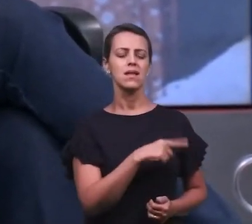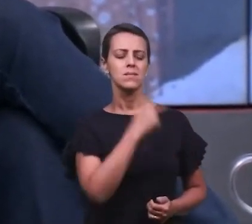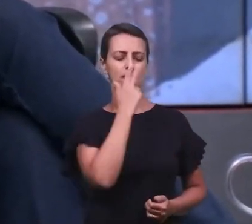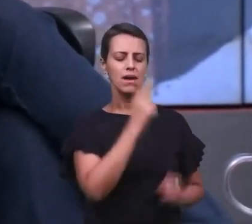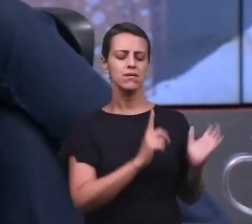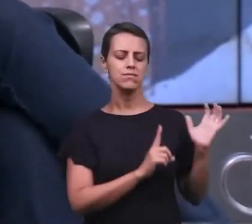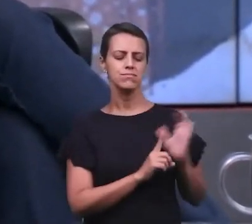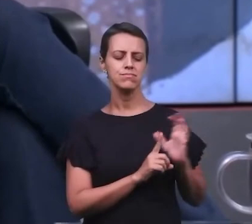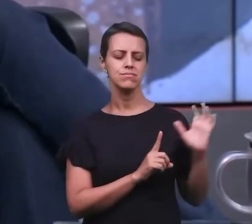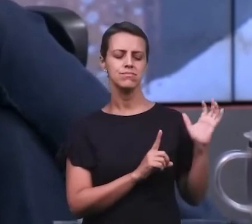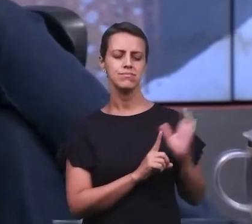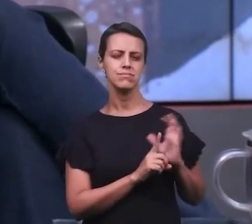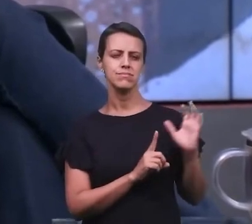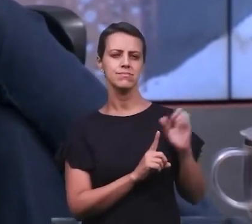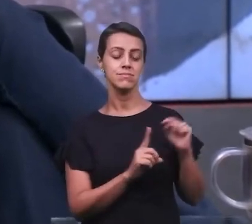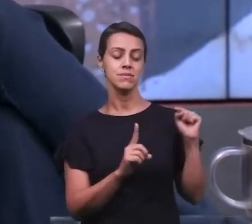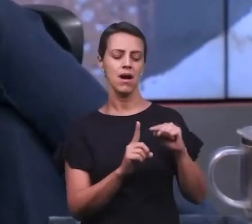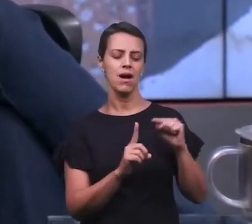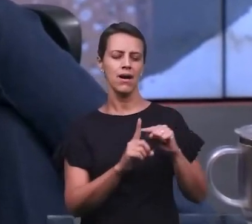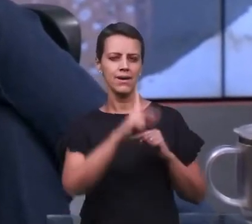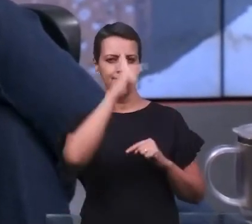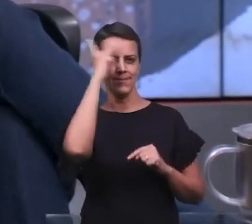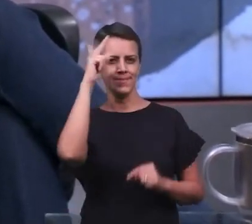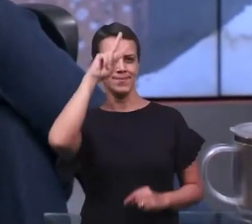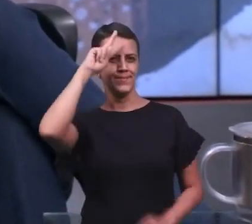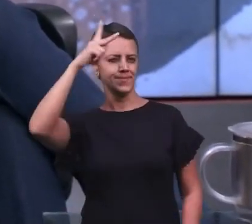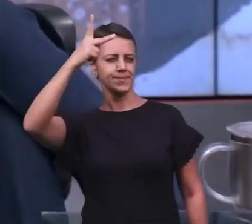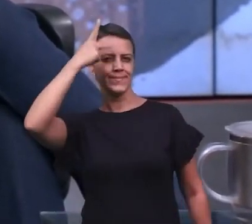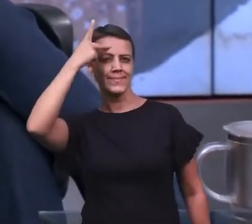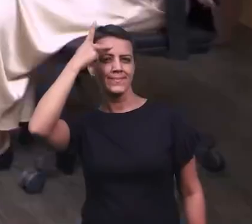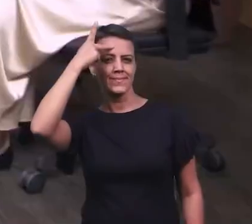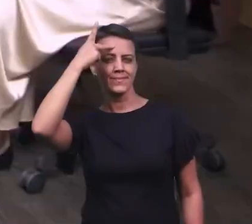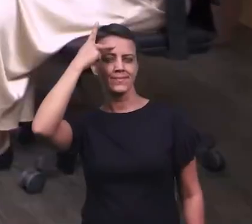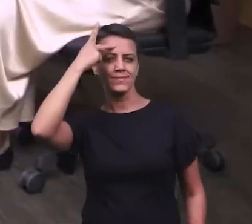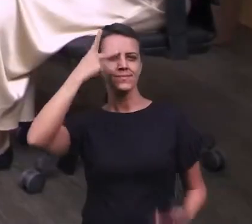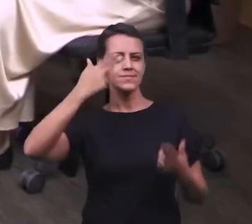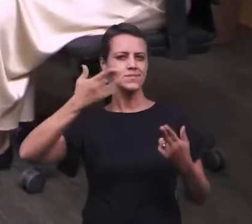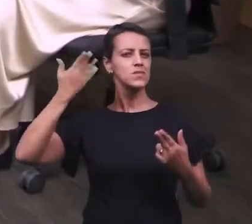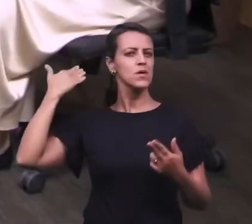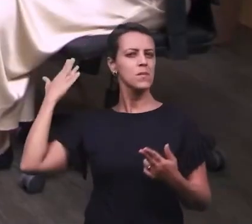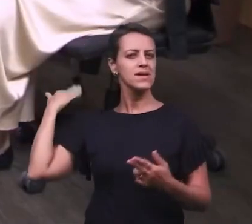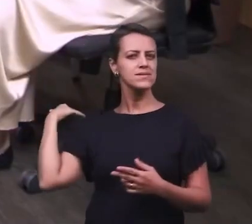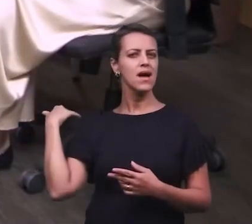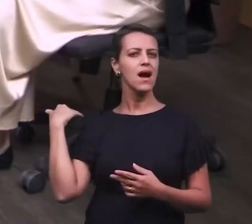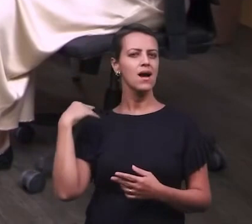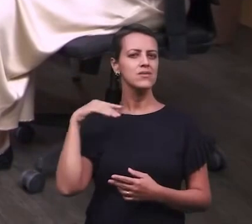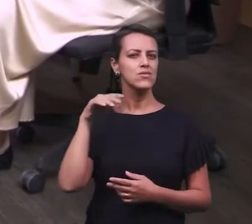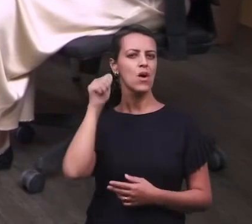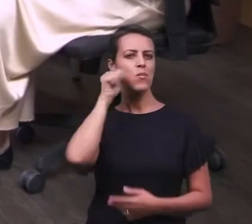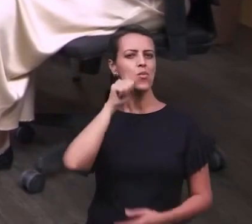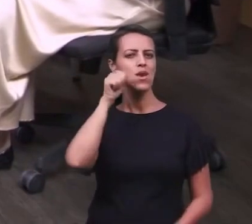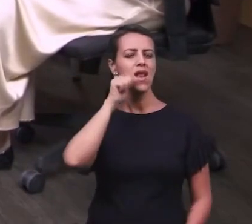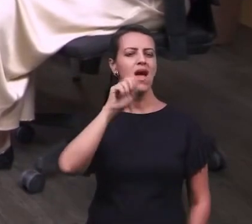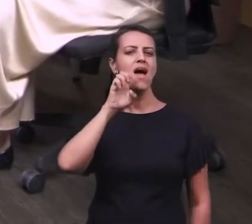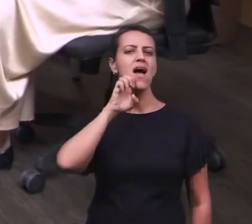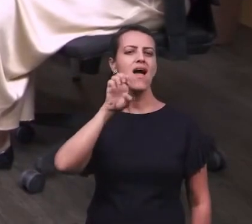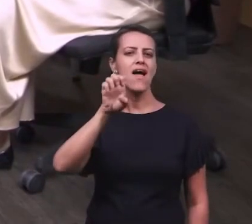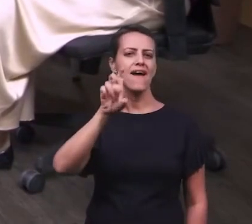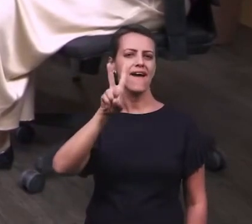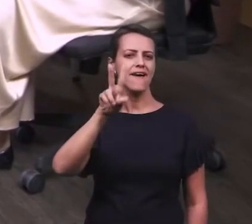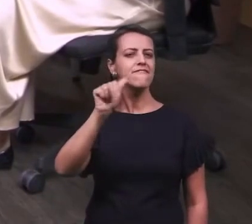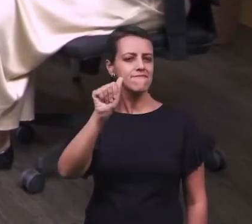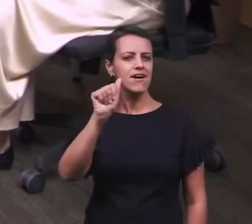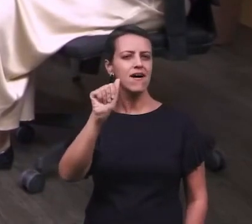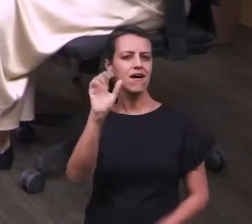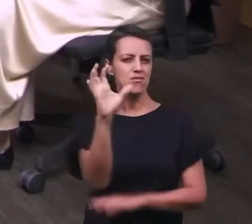rebeldia. Então, por exemplo, foi isso que ele fez com Eva. Isso aí. É isso que o adversário fez com Eva. Você tem uma